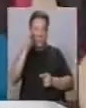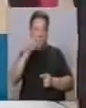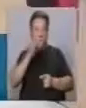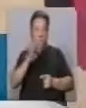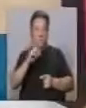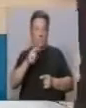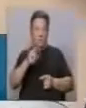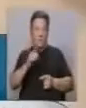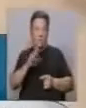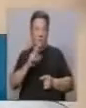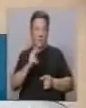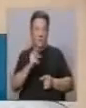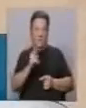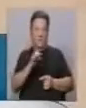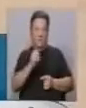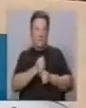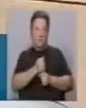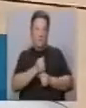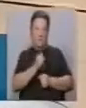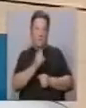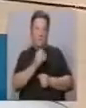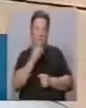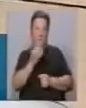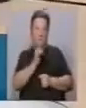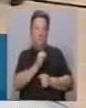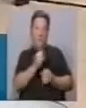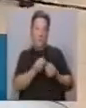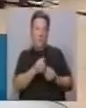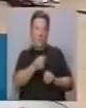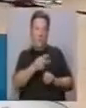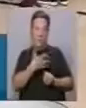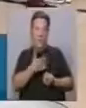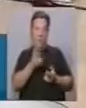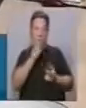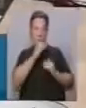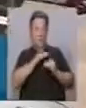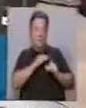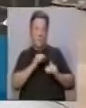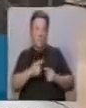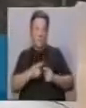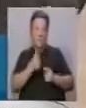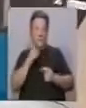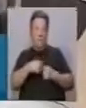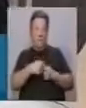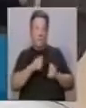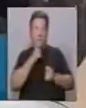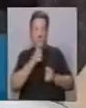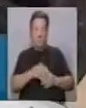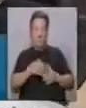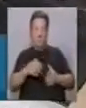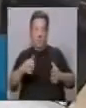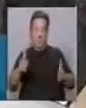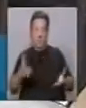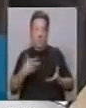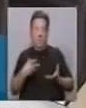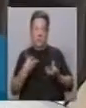feito um trabalho absolutamente notável com a sua equipe, mas que está agora a estabilizar numa dimensão cada vez maior,